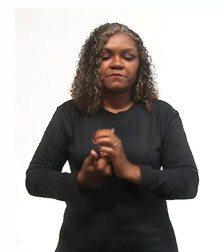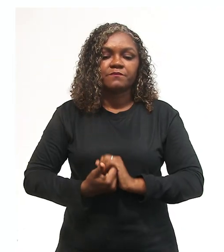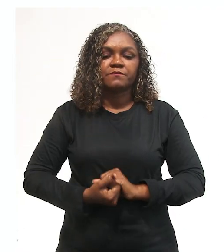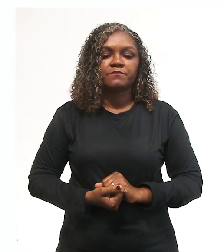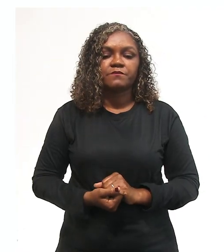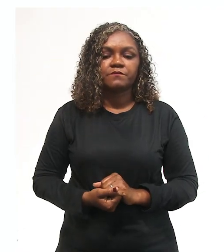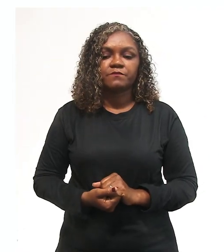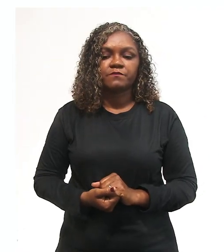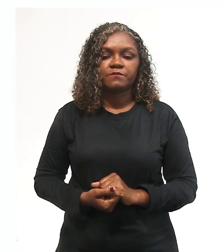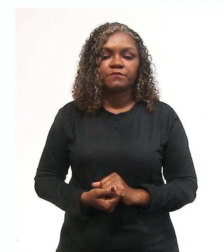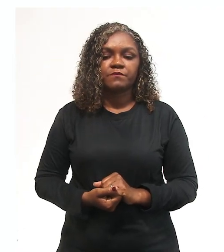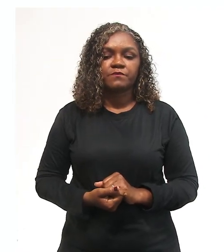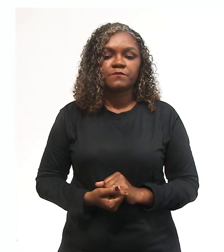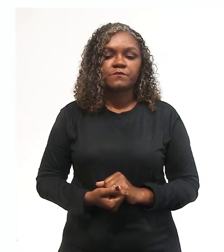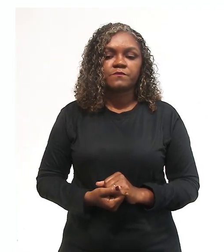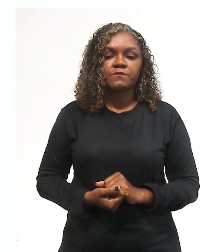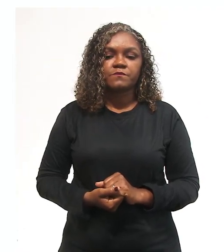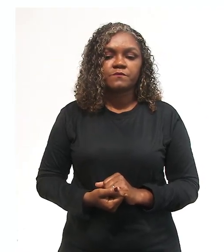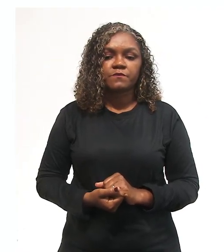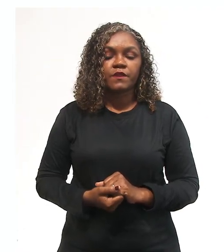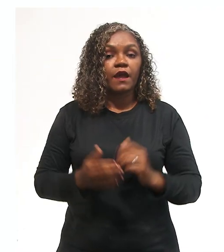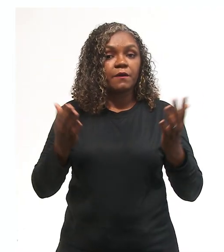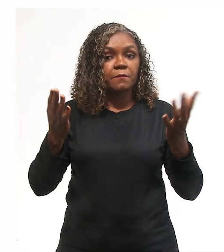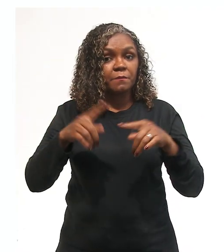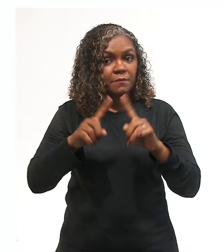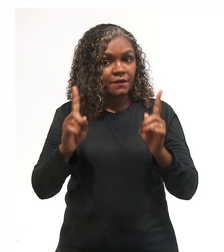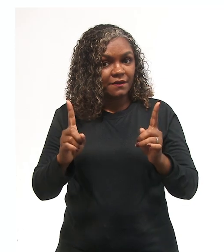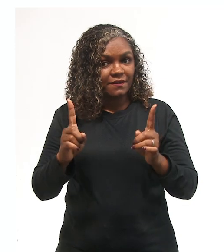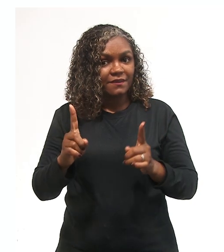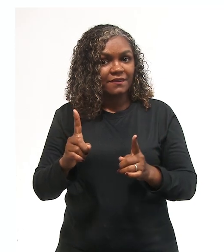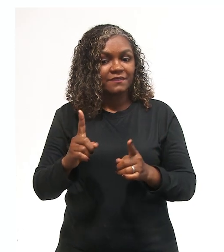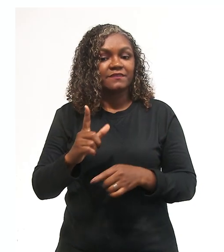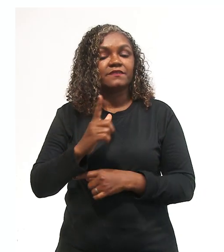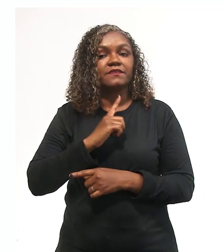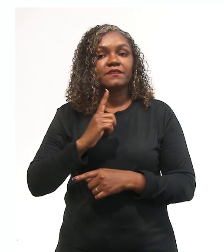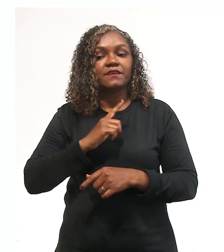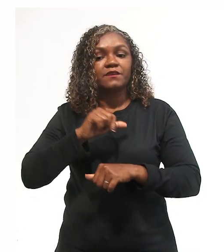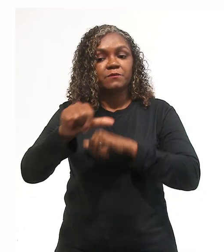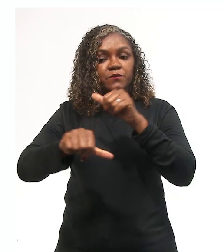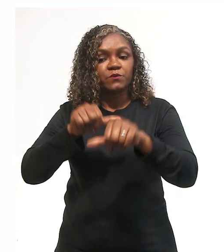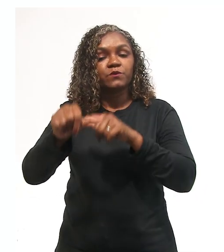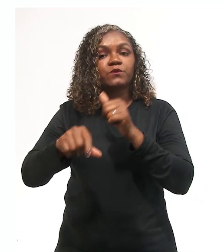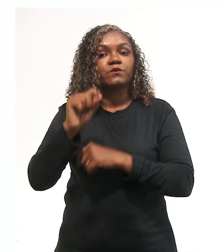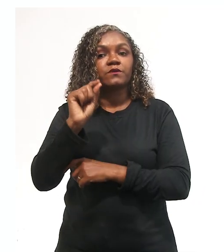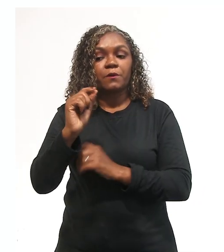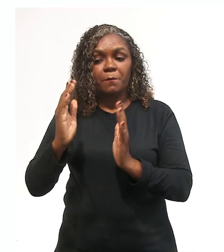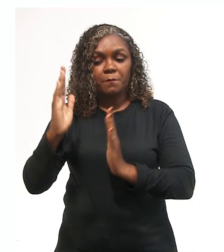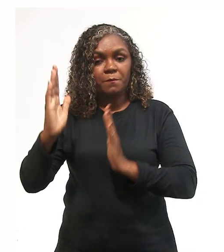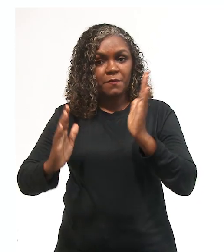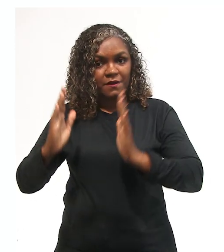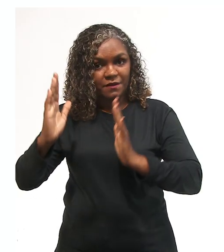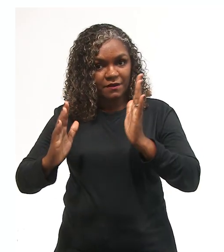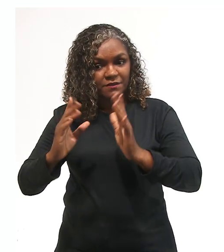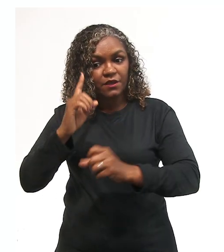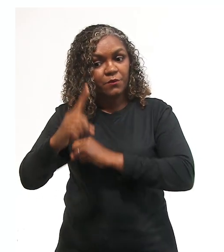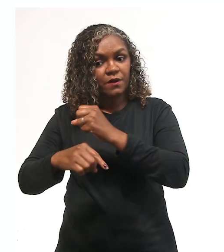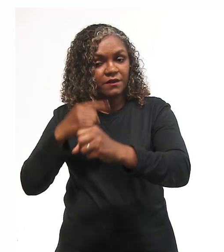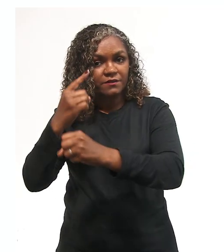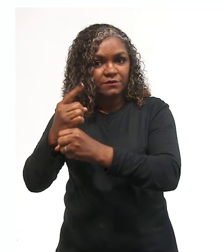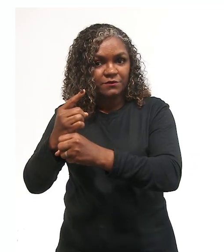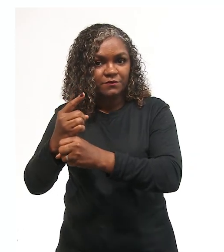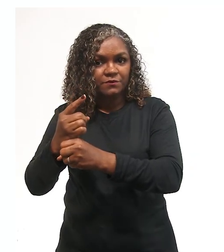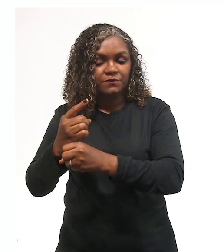fórmula, os mesmos valores, só que agora nós vamos estar lidando com o prazo anual,